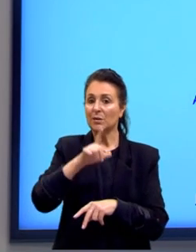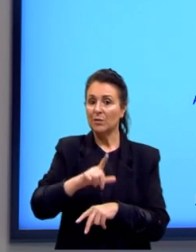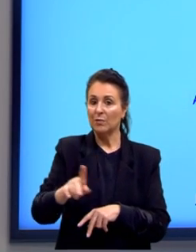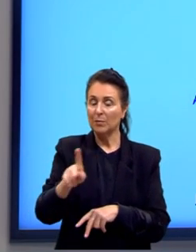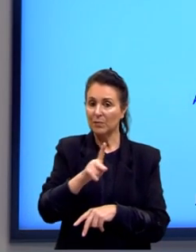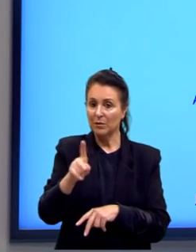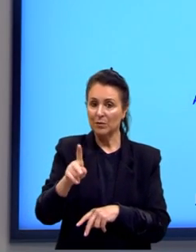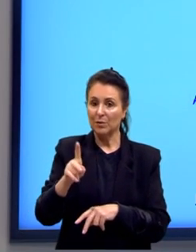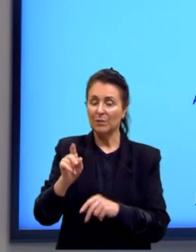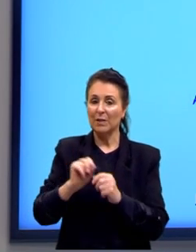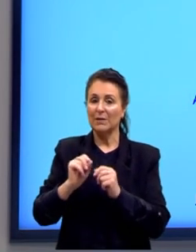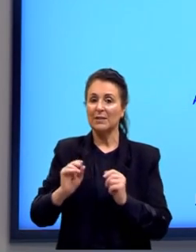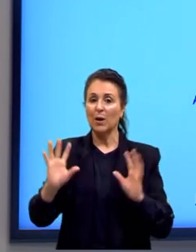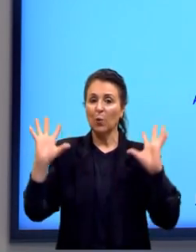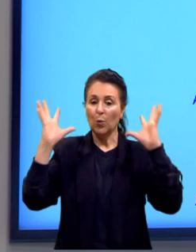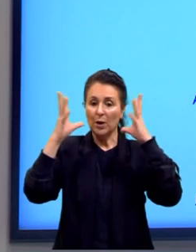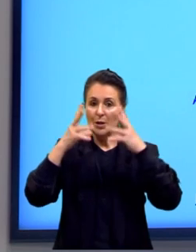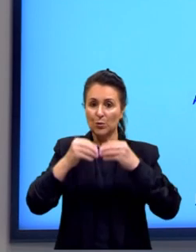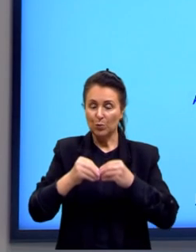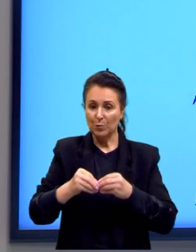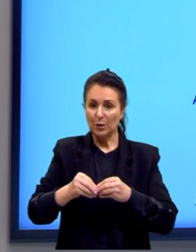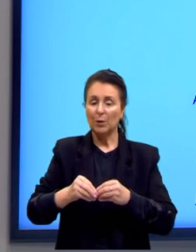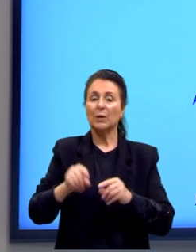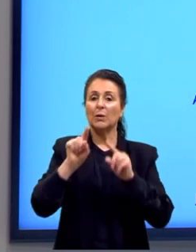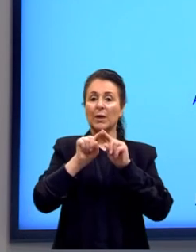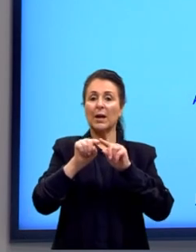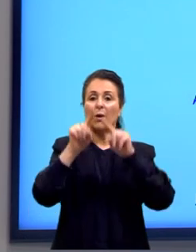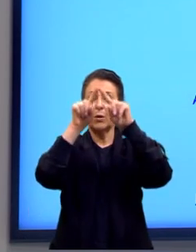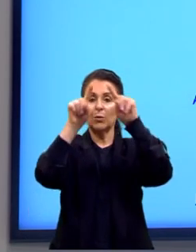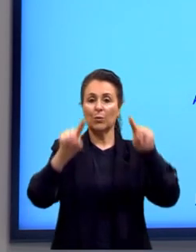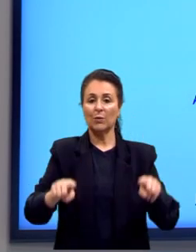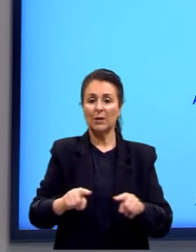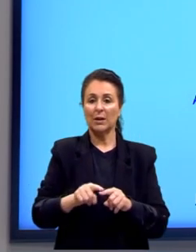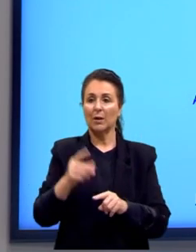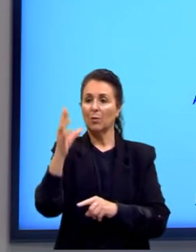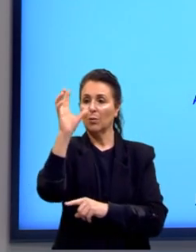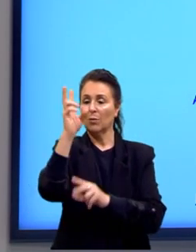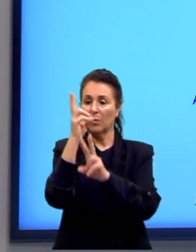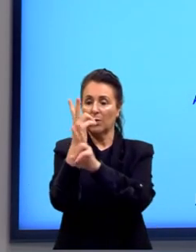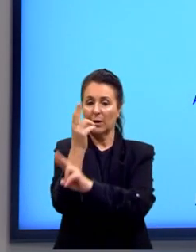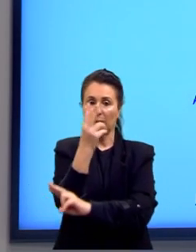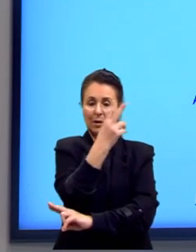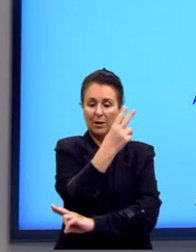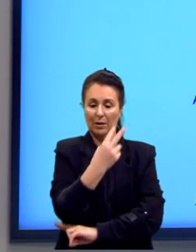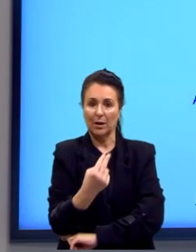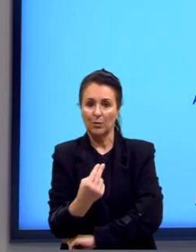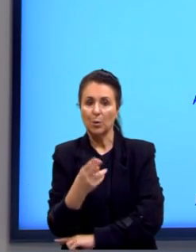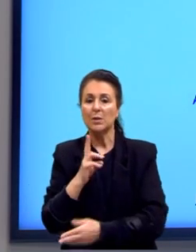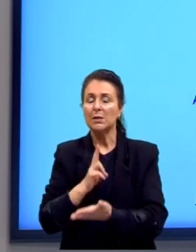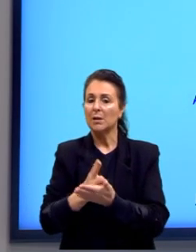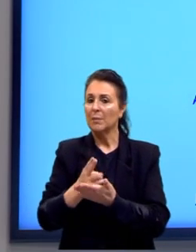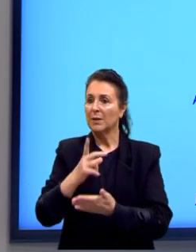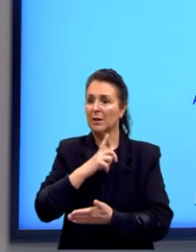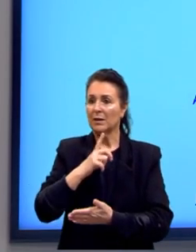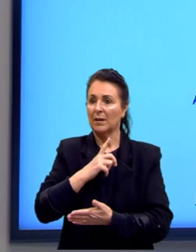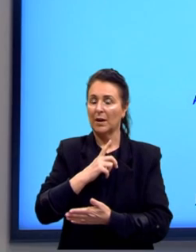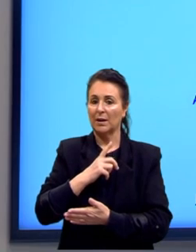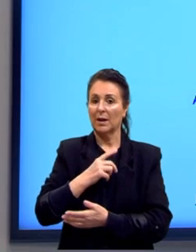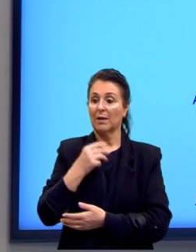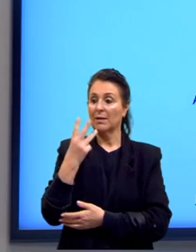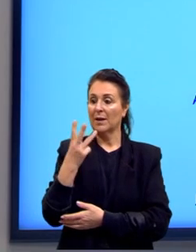vocês então um resuminho sobre o triângulo equilátero tá nós temos então sempre né em um triângulo equilátero